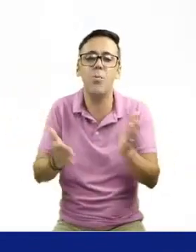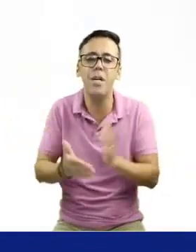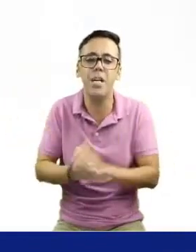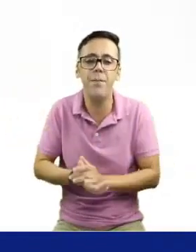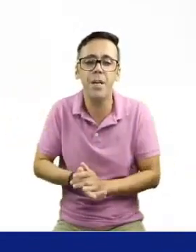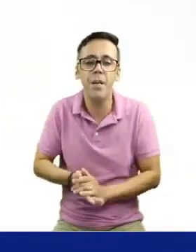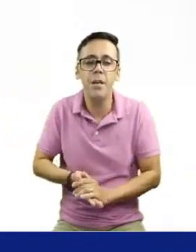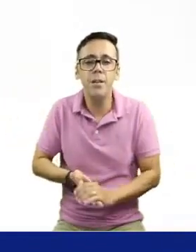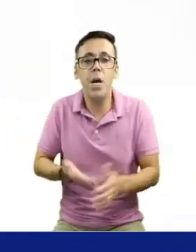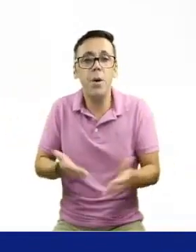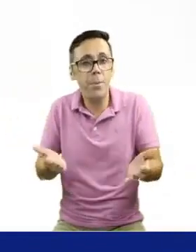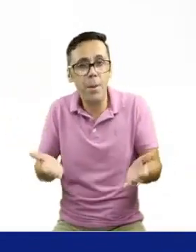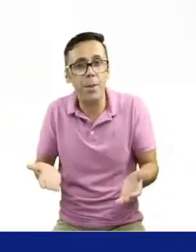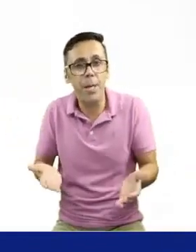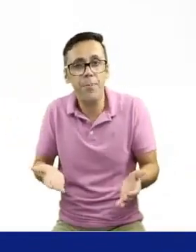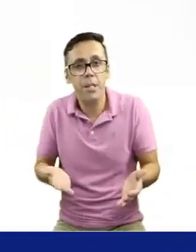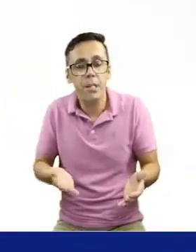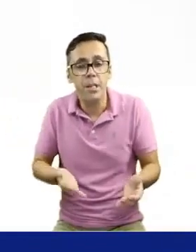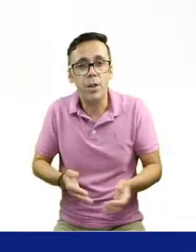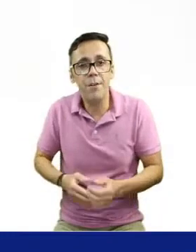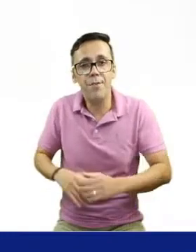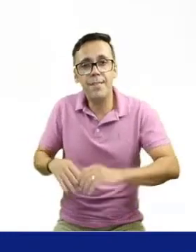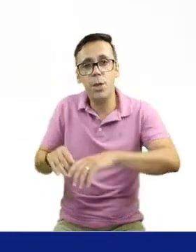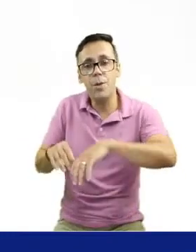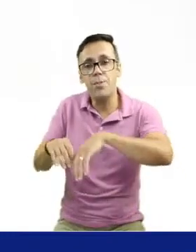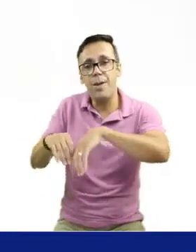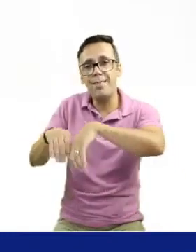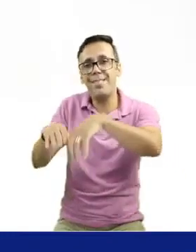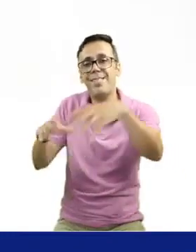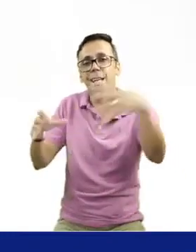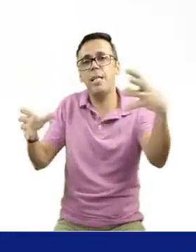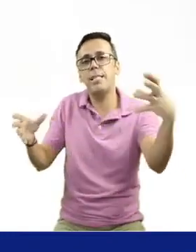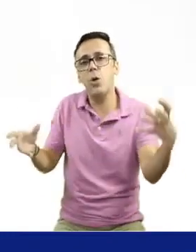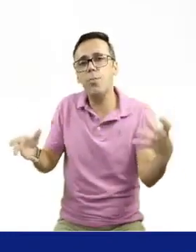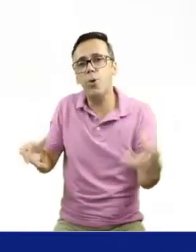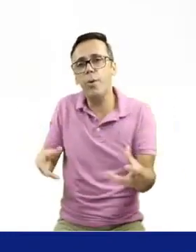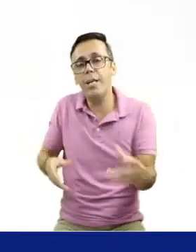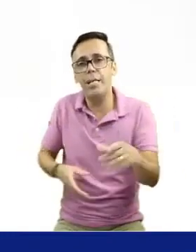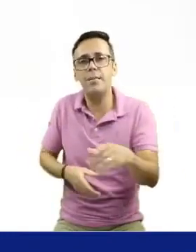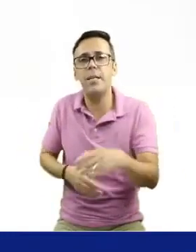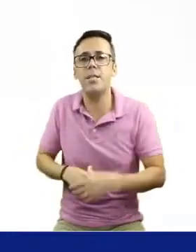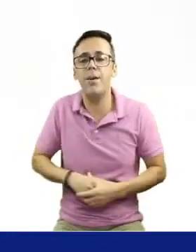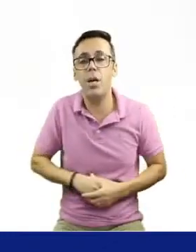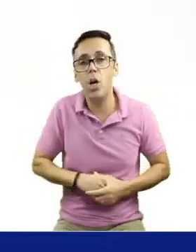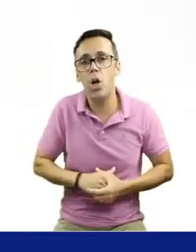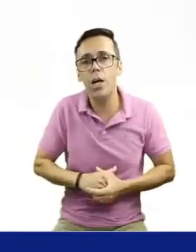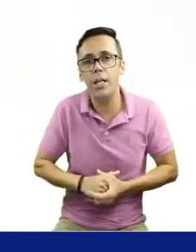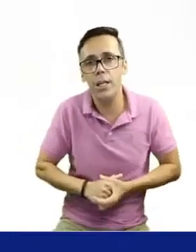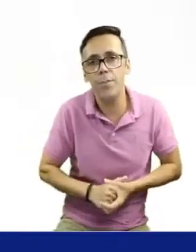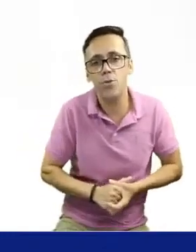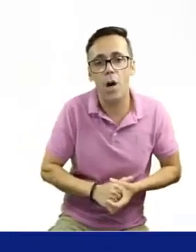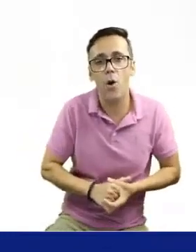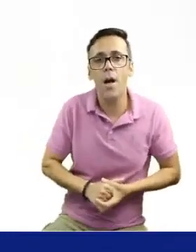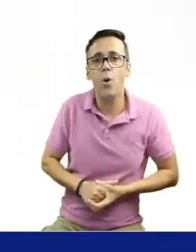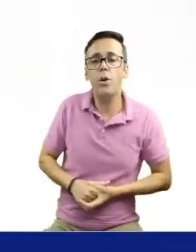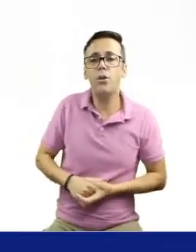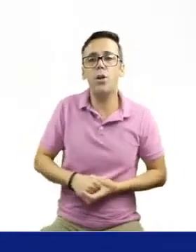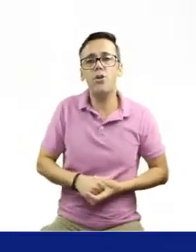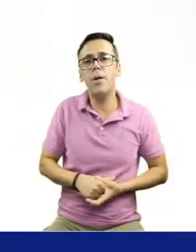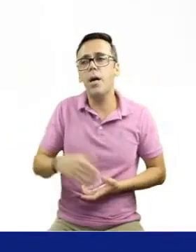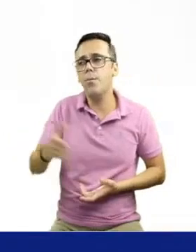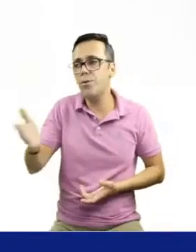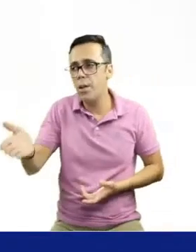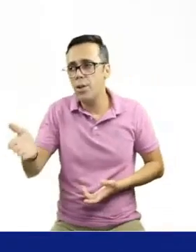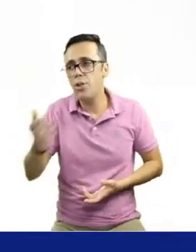né que nos acompanhando que é uma ppp entrar na fase em uma espécie de seleção pública e nessa seleção ela coloca ali pessoal